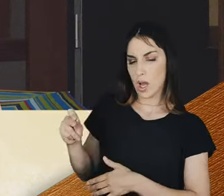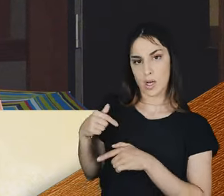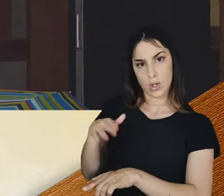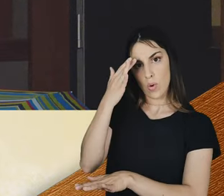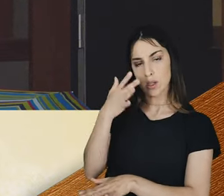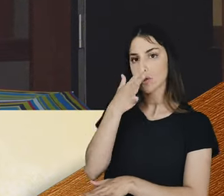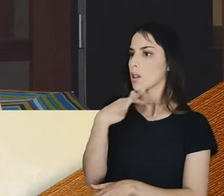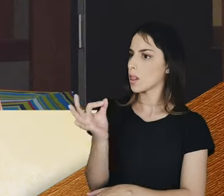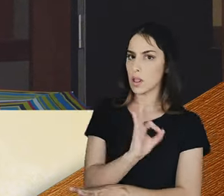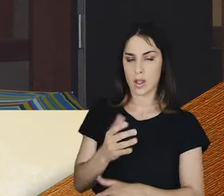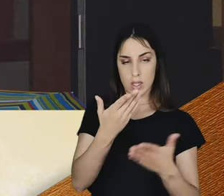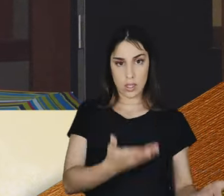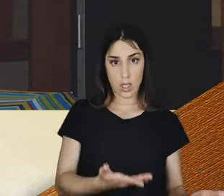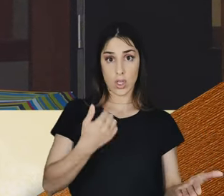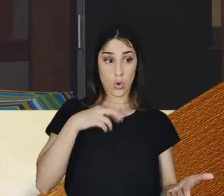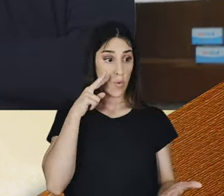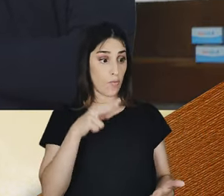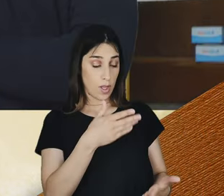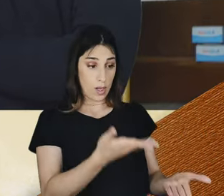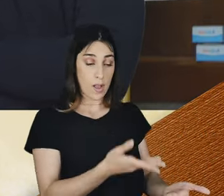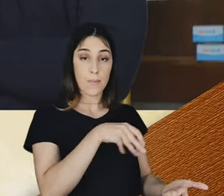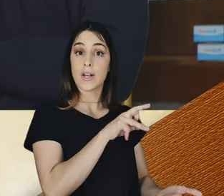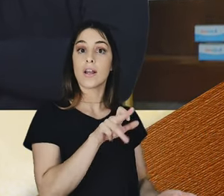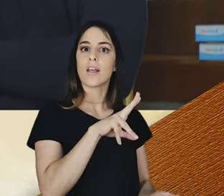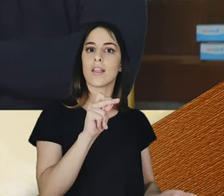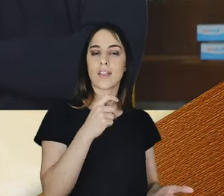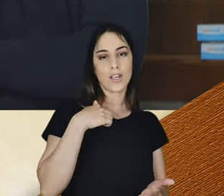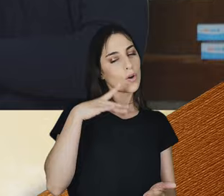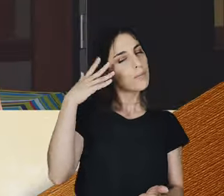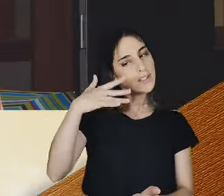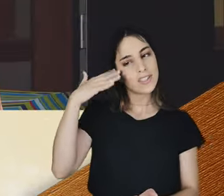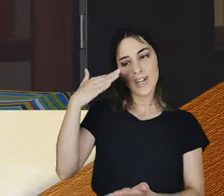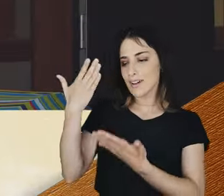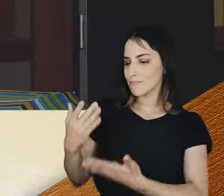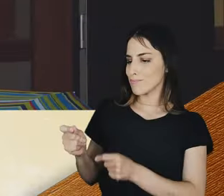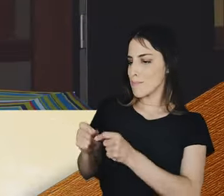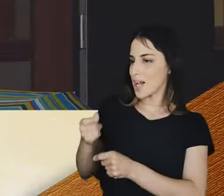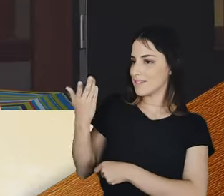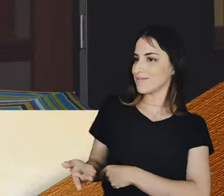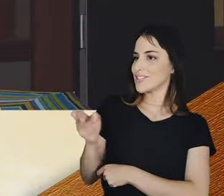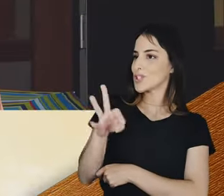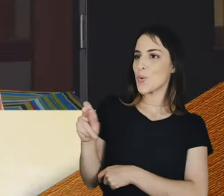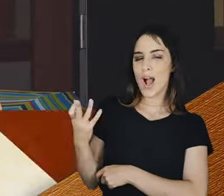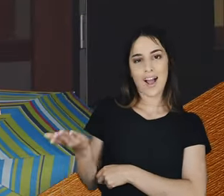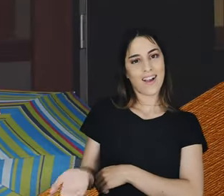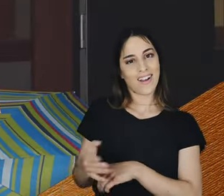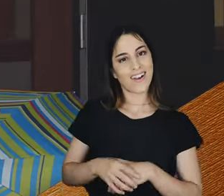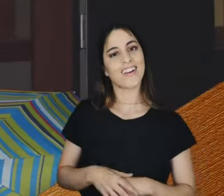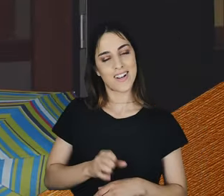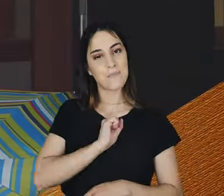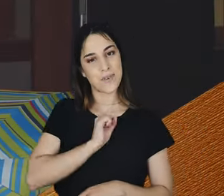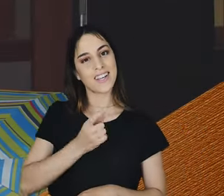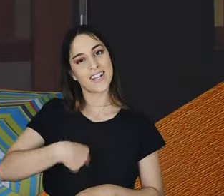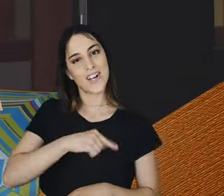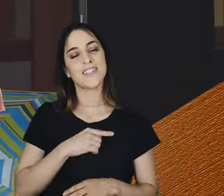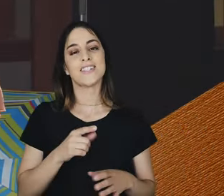Deschamps, mas a Margarida está. Aliás, eu estou a olhar para a Margarida e estou a imaginar exatamente o mesmo vestido aqui na nossa, na minha,